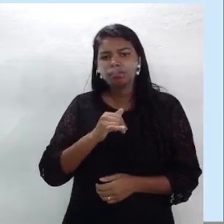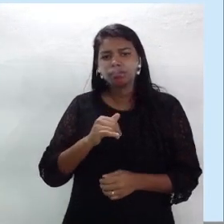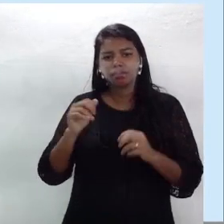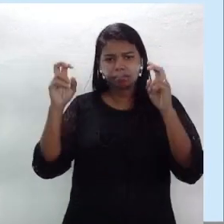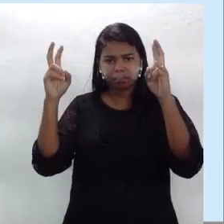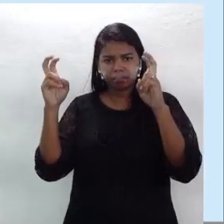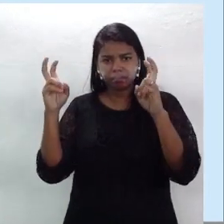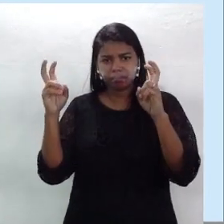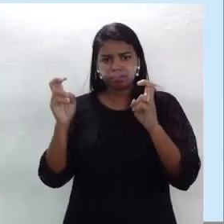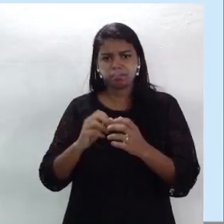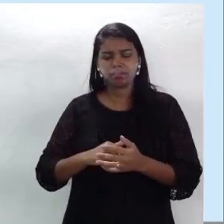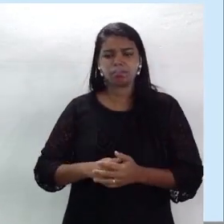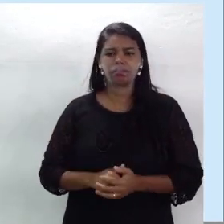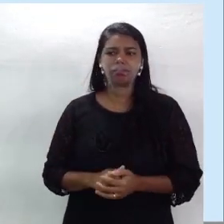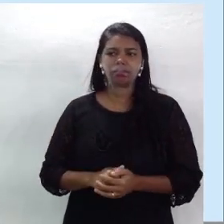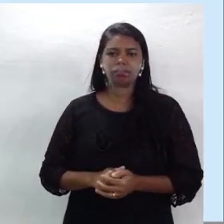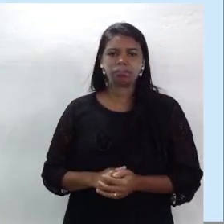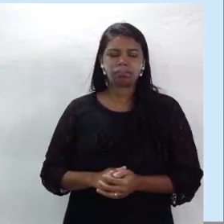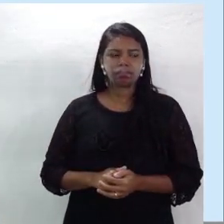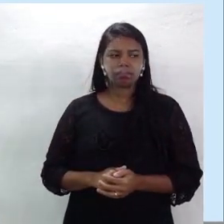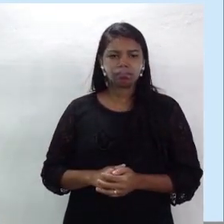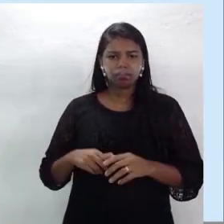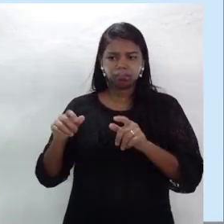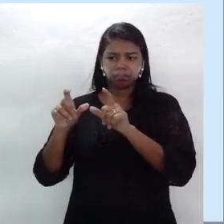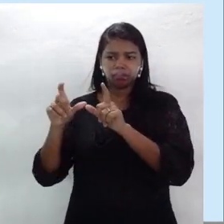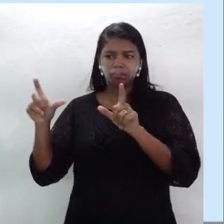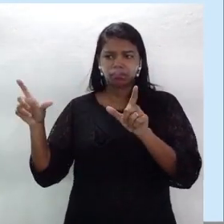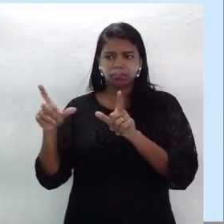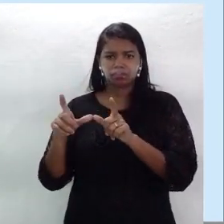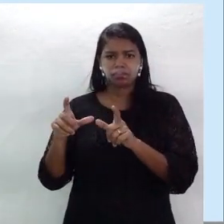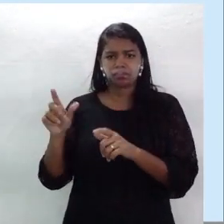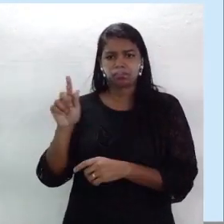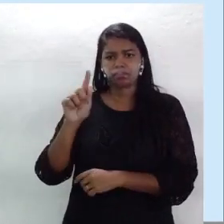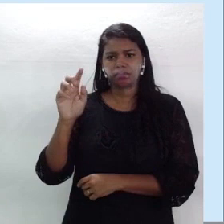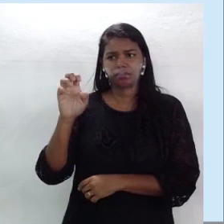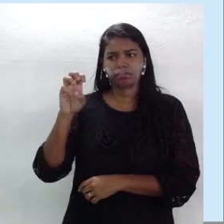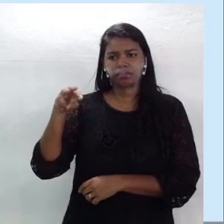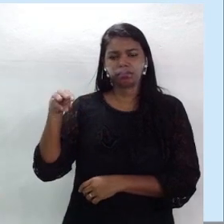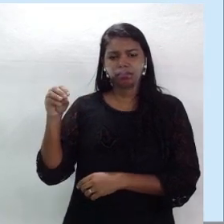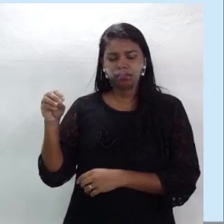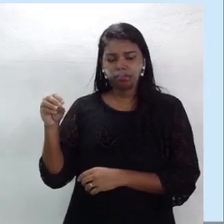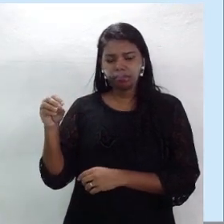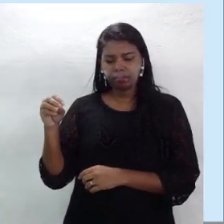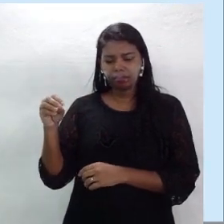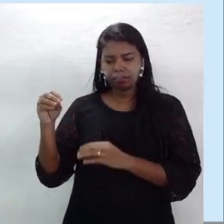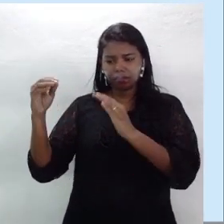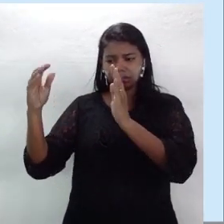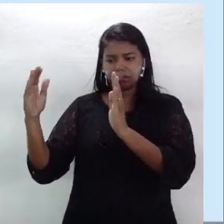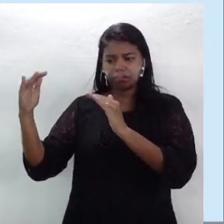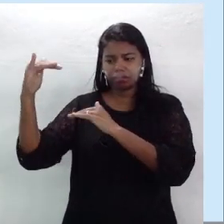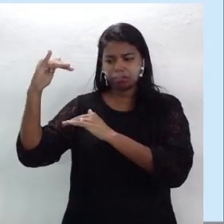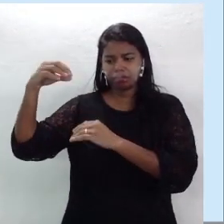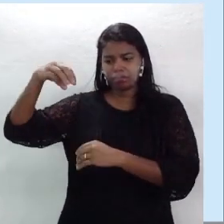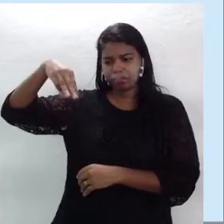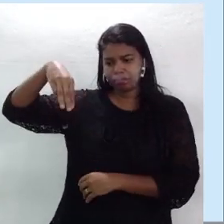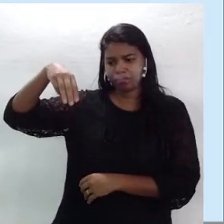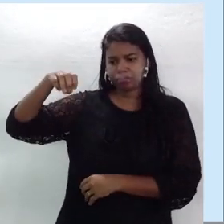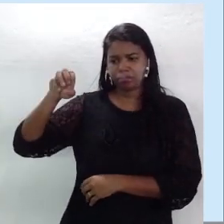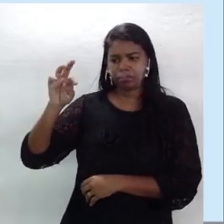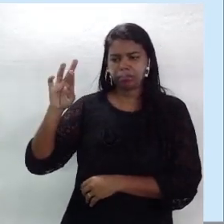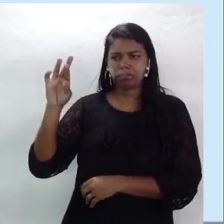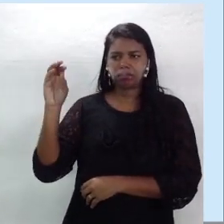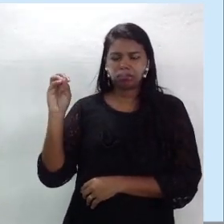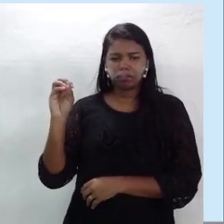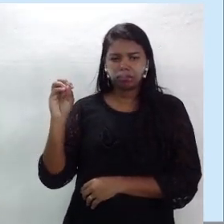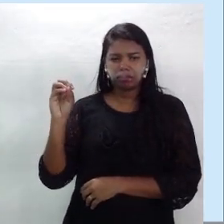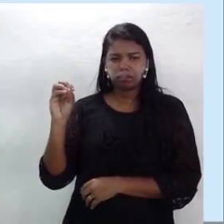texto aí, o volume dos sólidos geométricos. Eles são medidos em metros cúbicos e o